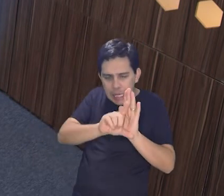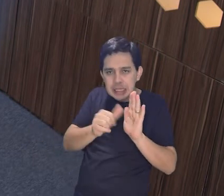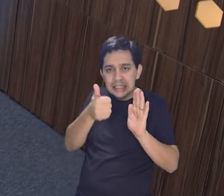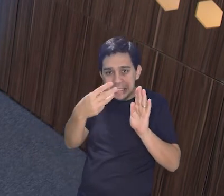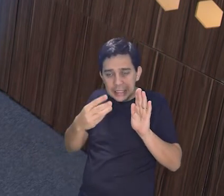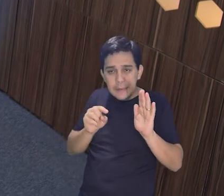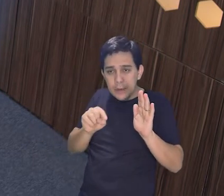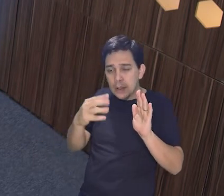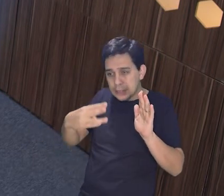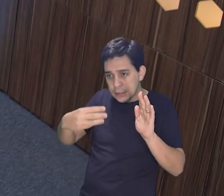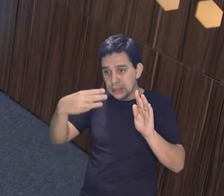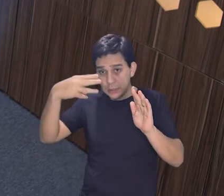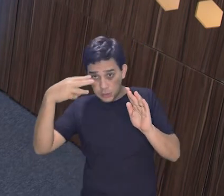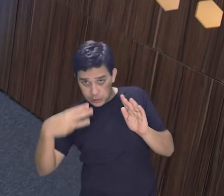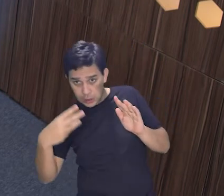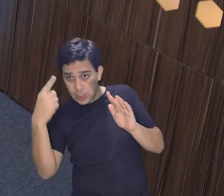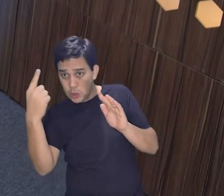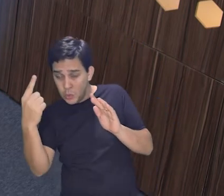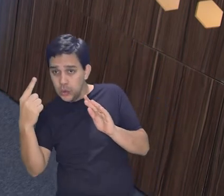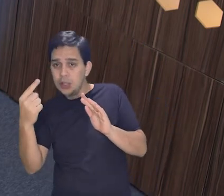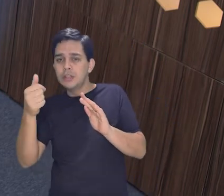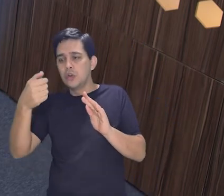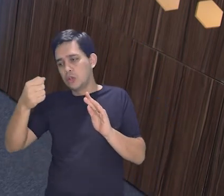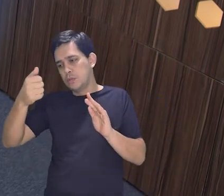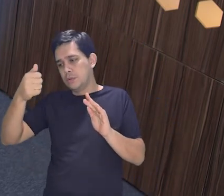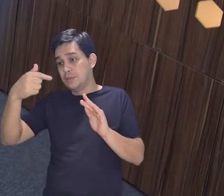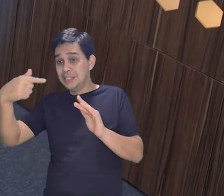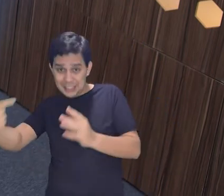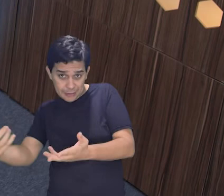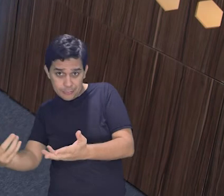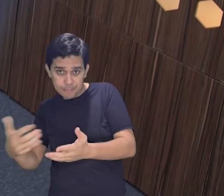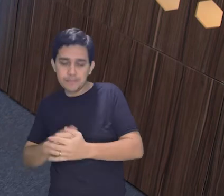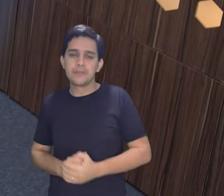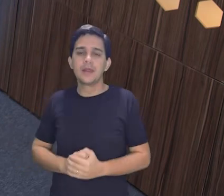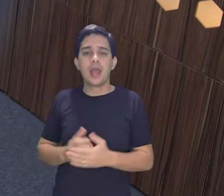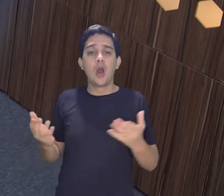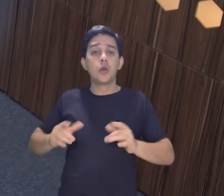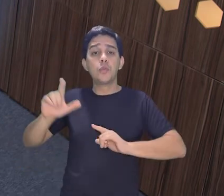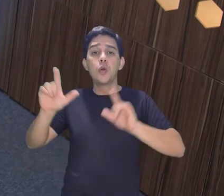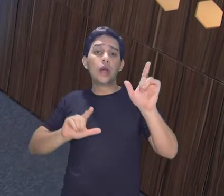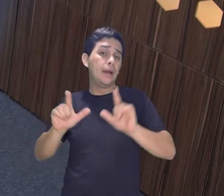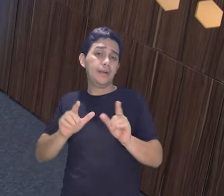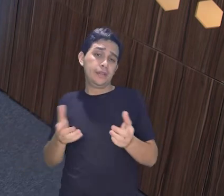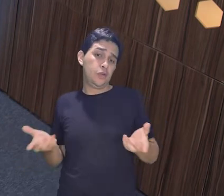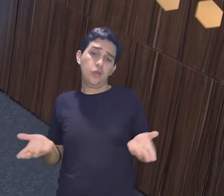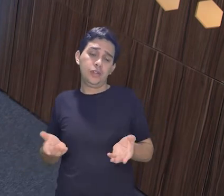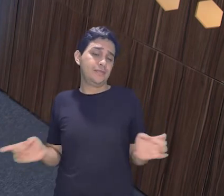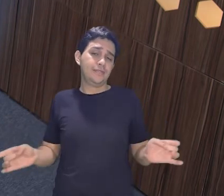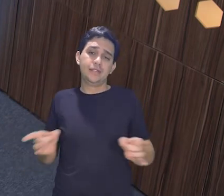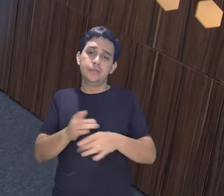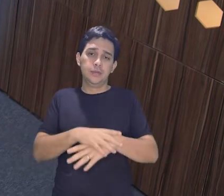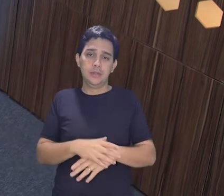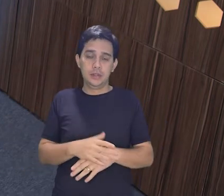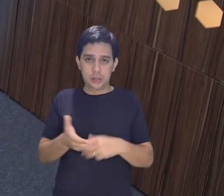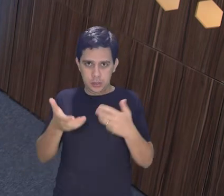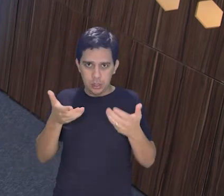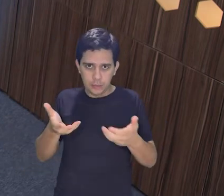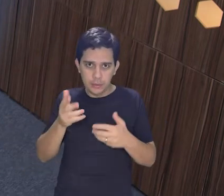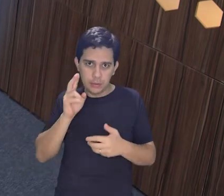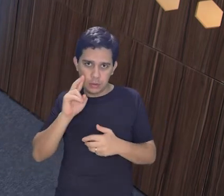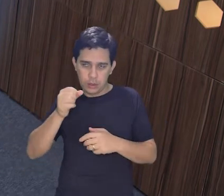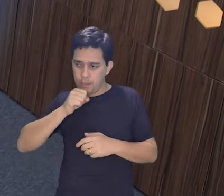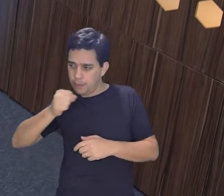13.431 de 2017. E o MP Cidadão de hoje fica por aqui. Você pode rever essa entrevista pelo canal